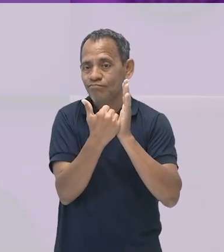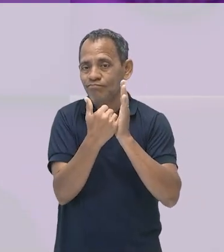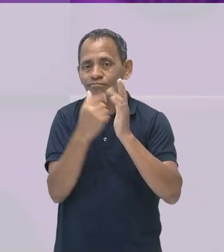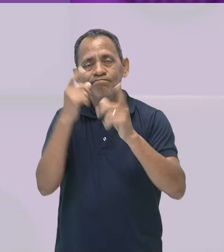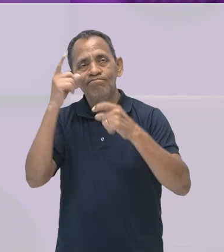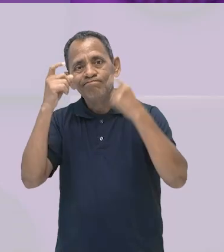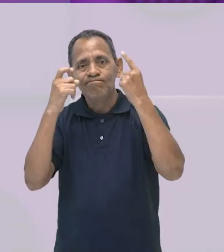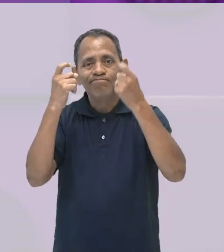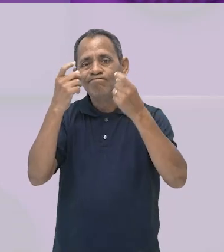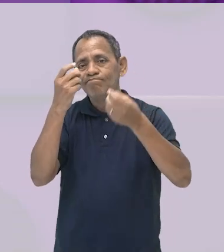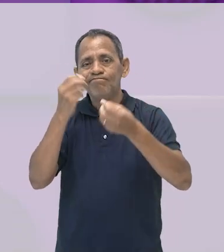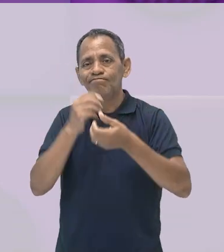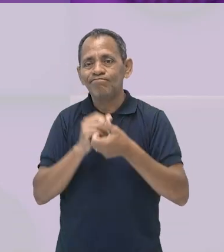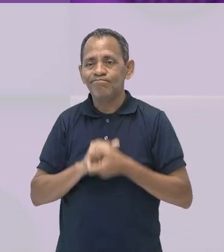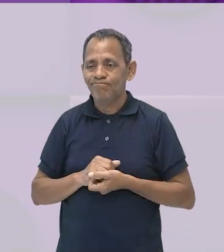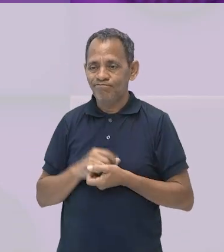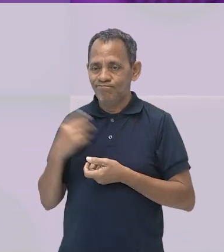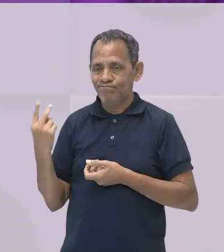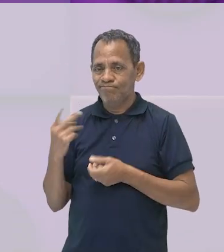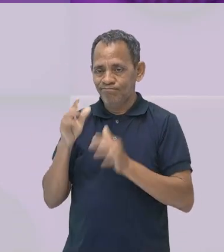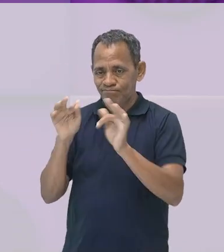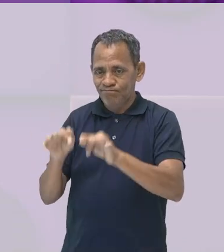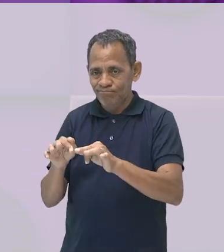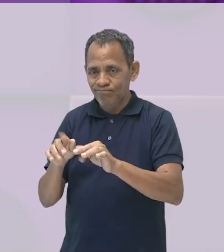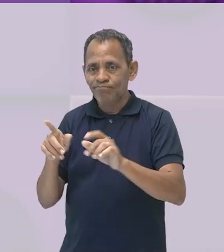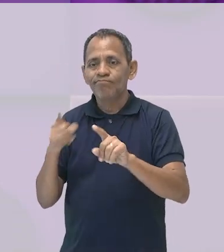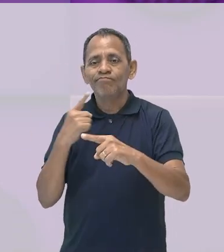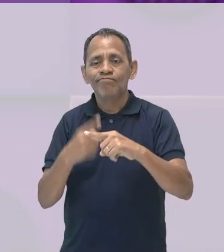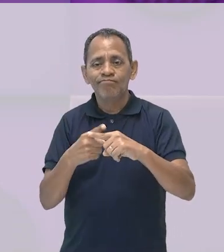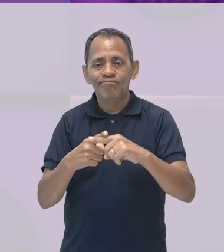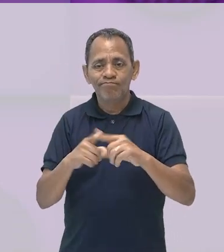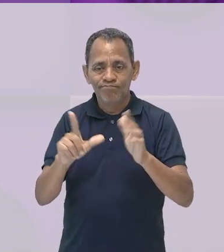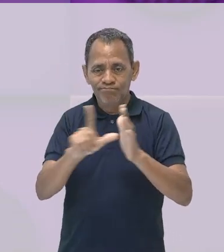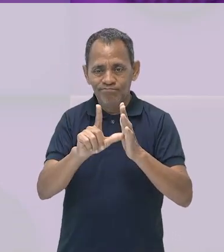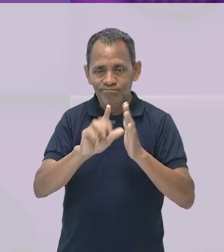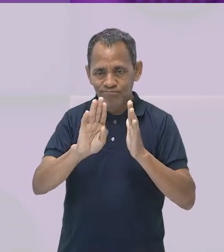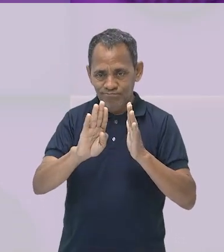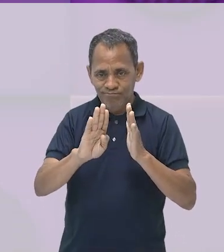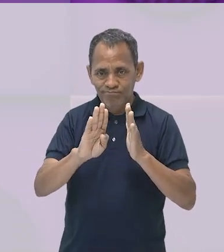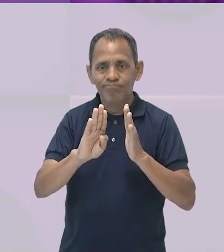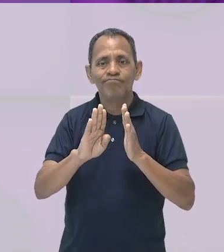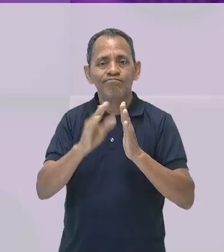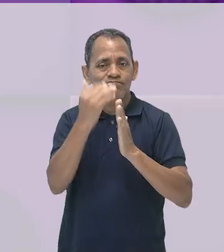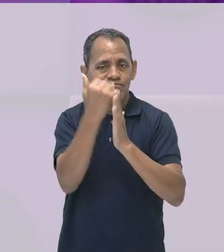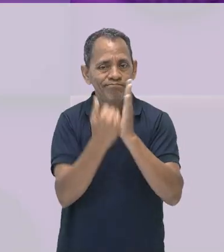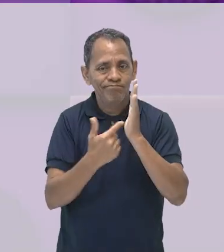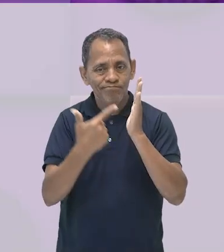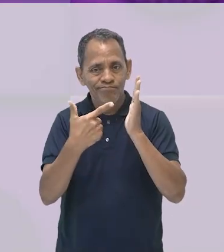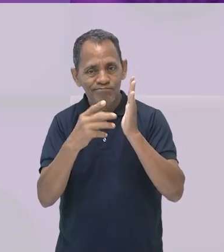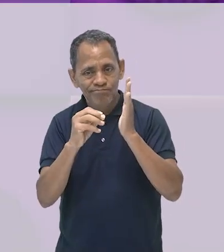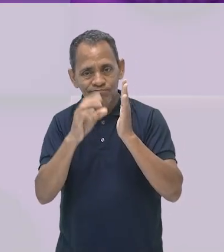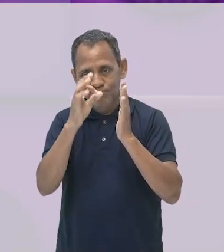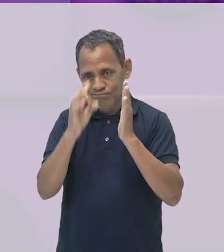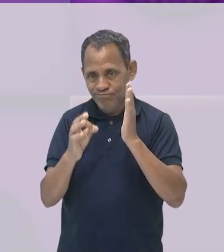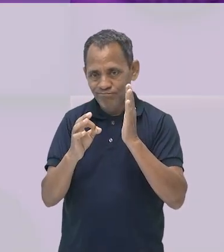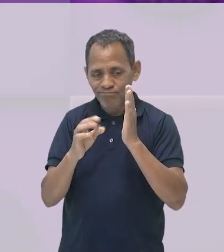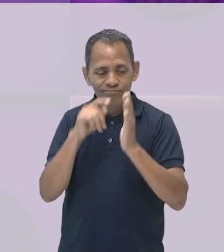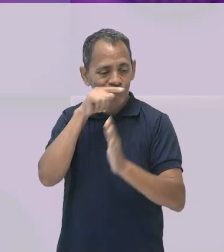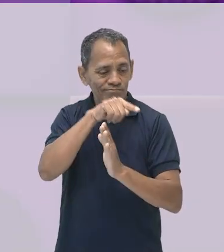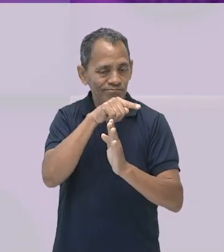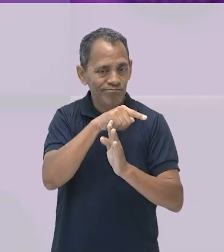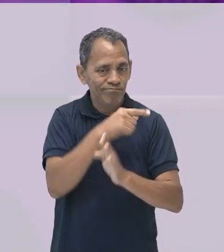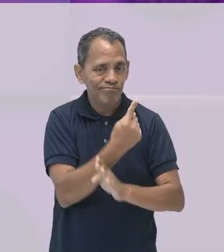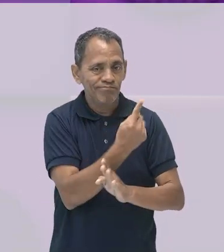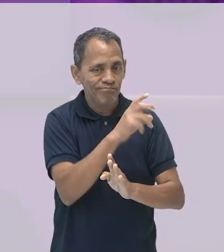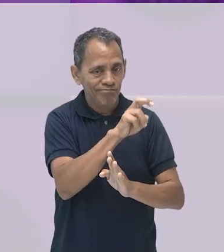preocupa com o valor final, né? Porque na livraria B, o valor do desconto era 20% e na A